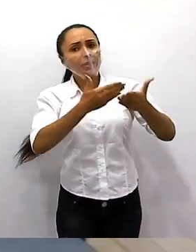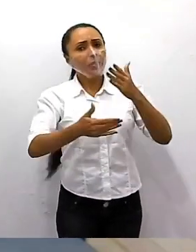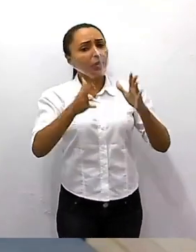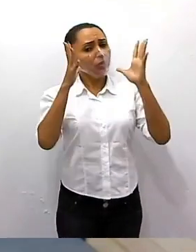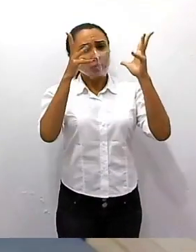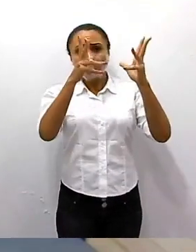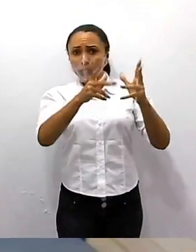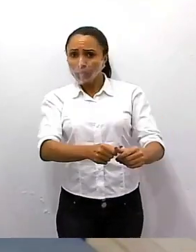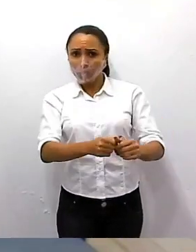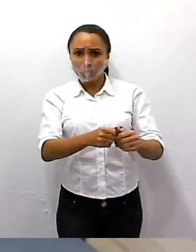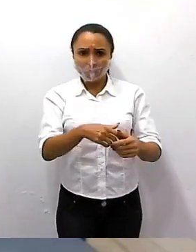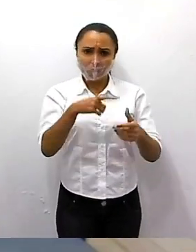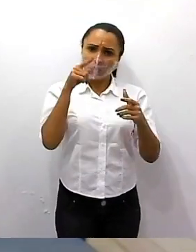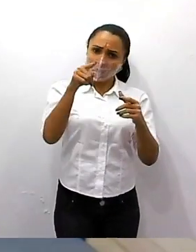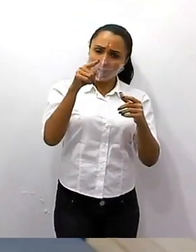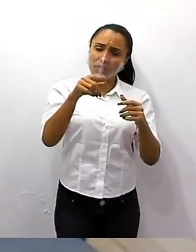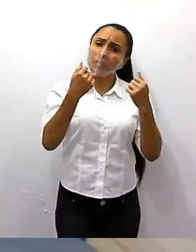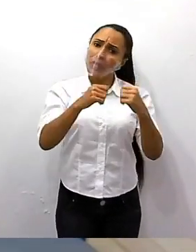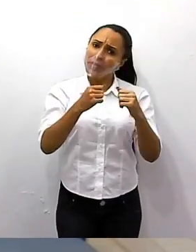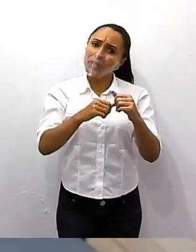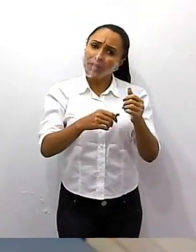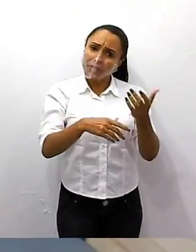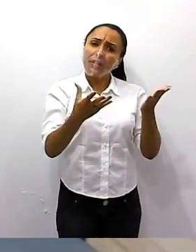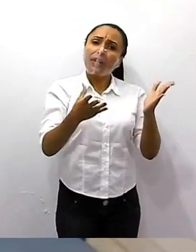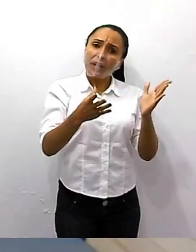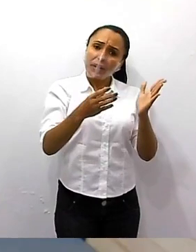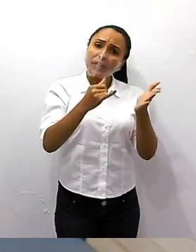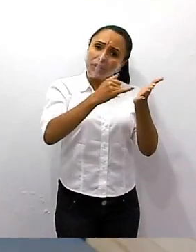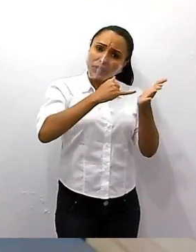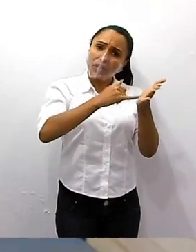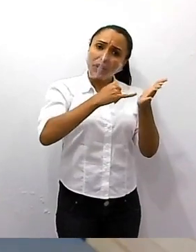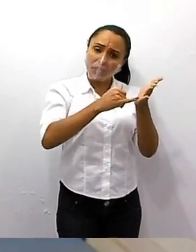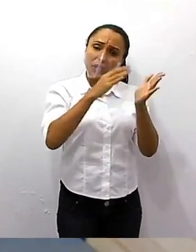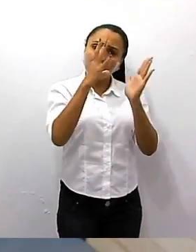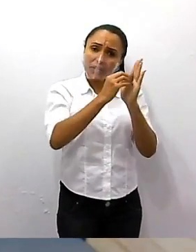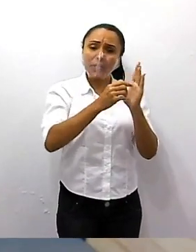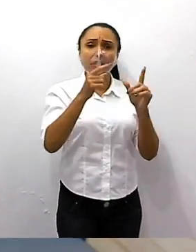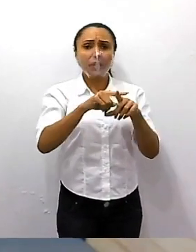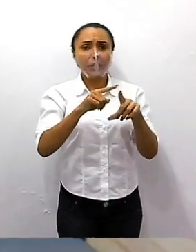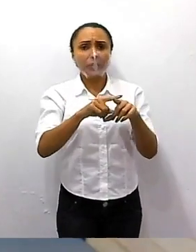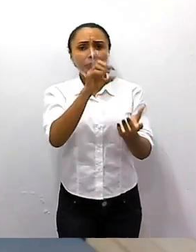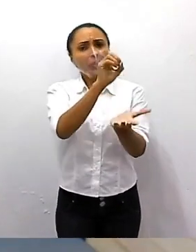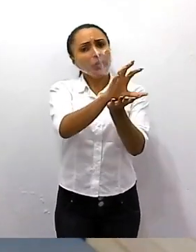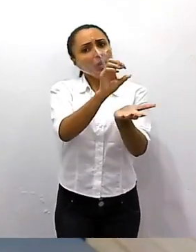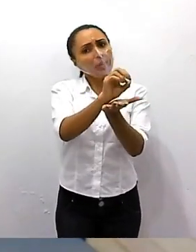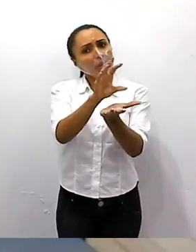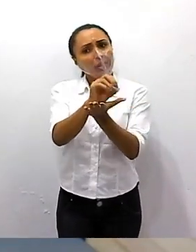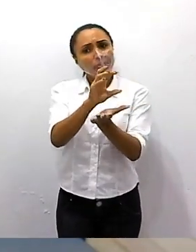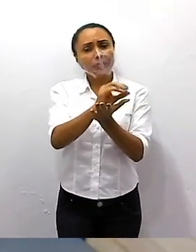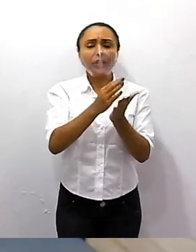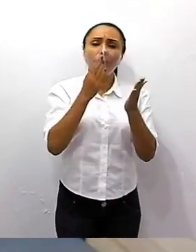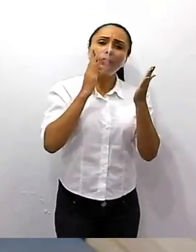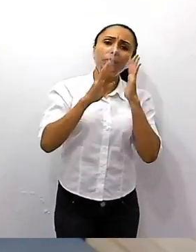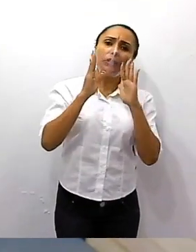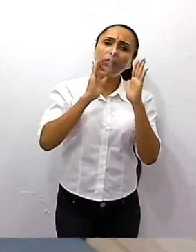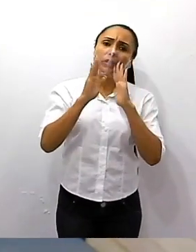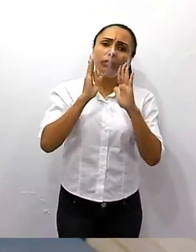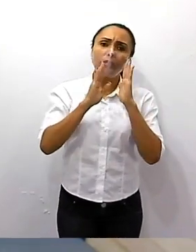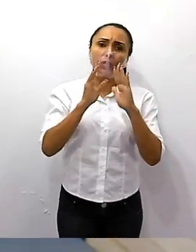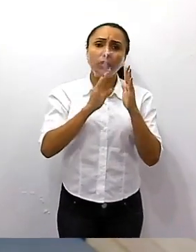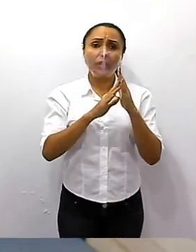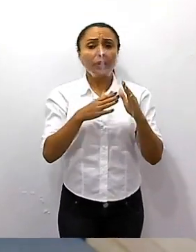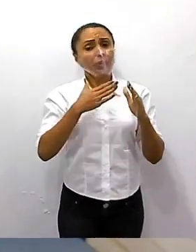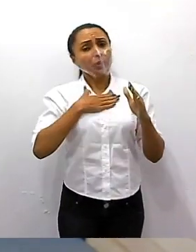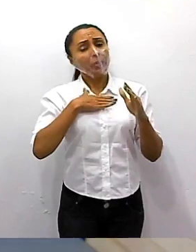Então você não deixa de se inscrever, segue lá, vai no canal do EducaPE no YouTube, vai no nosso Facebook, vai lá no meu